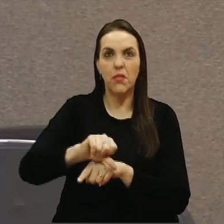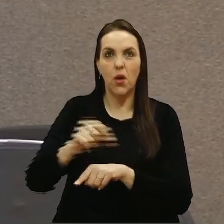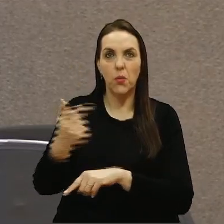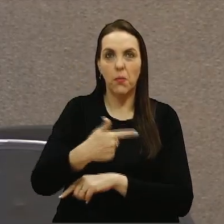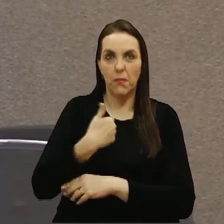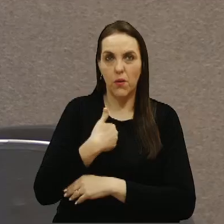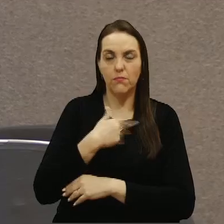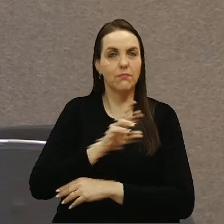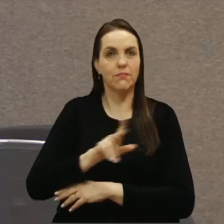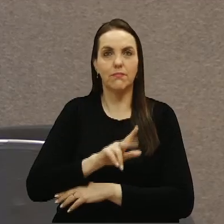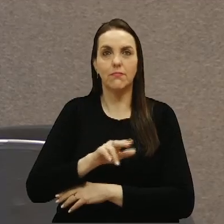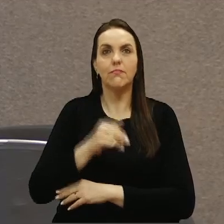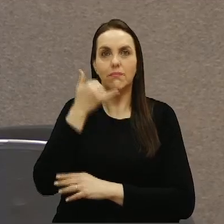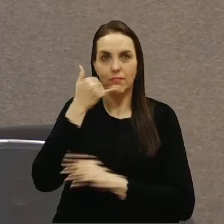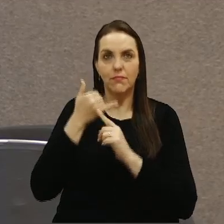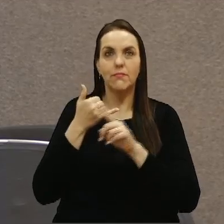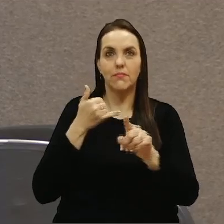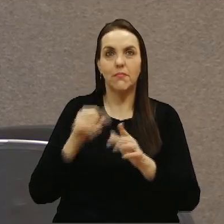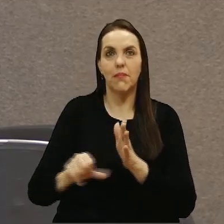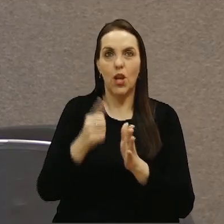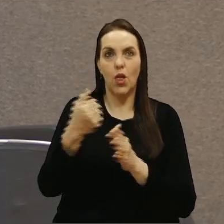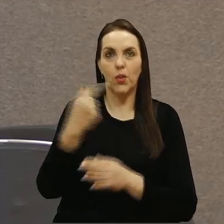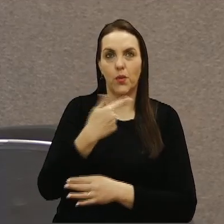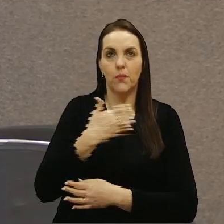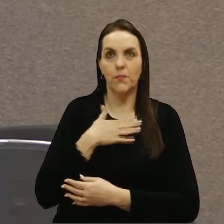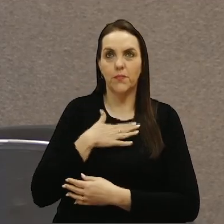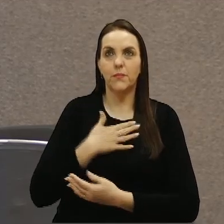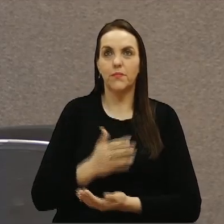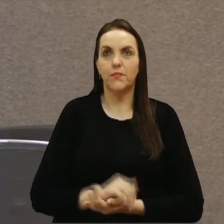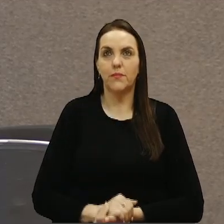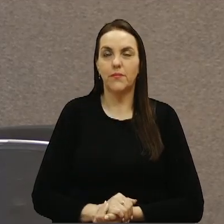meu. E eu vi isso, vereador Lucas.